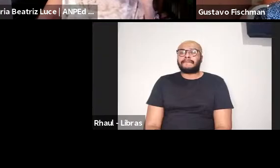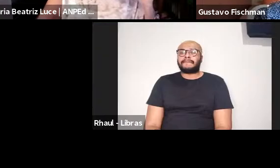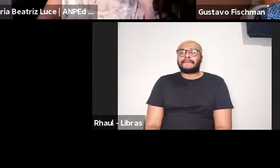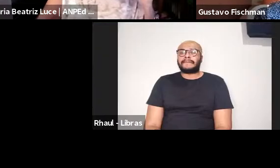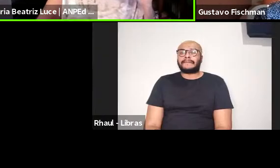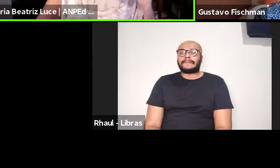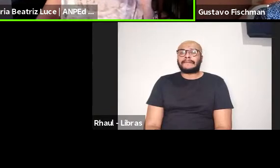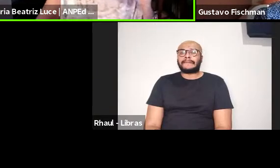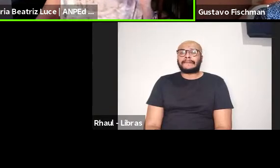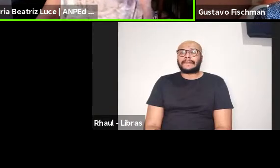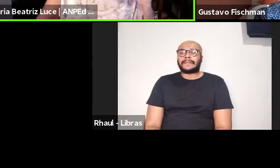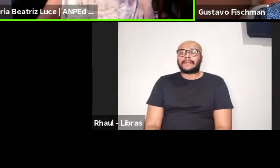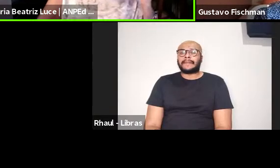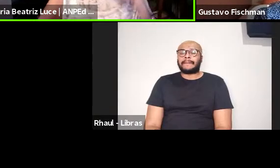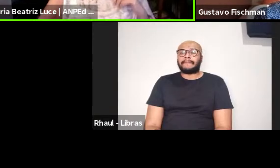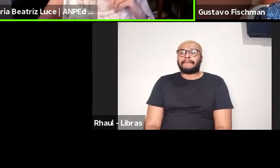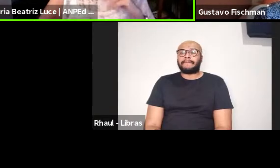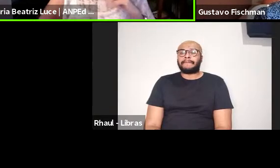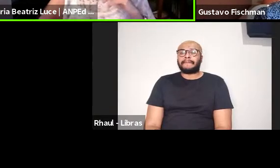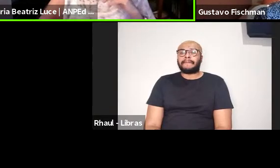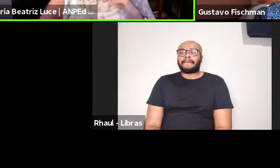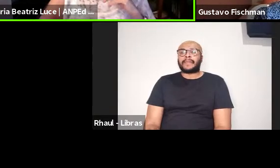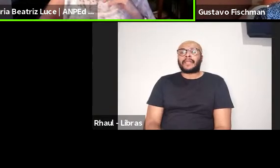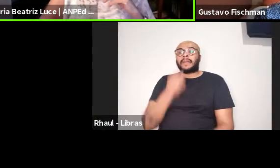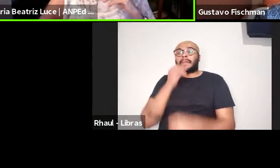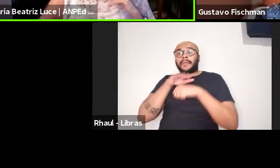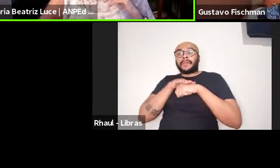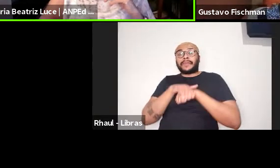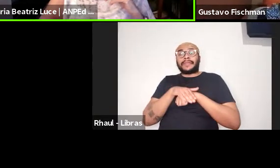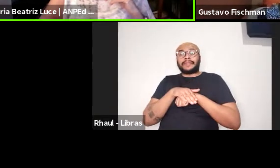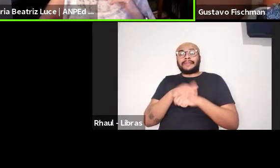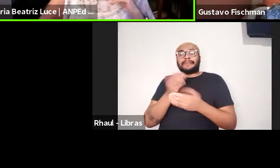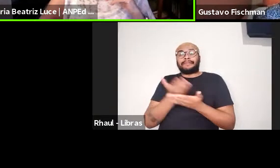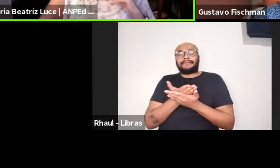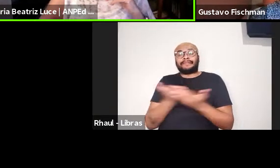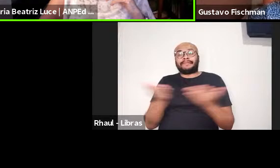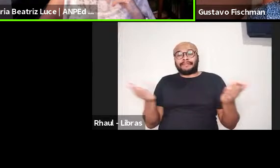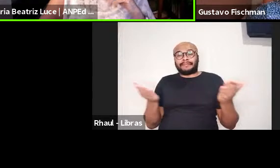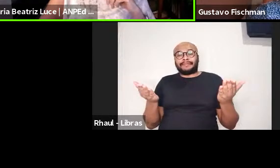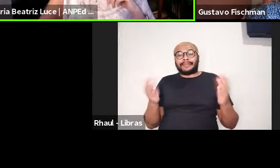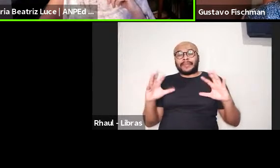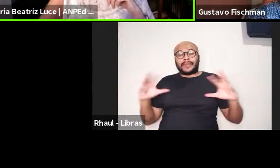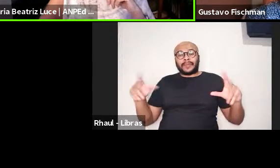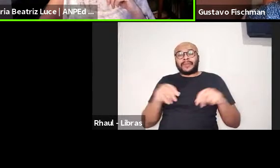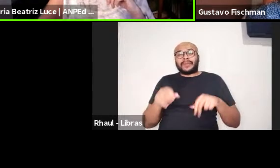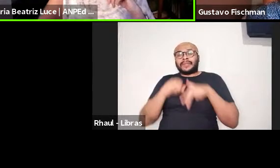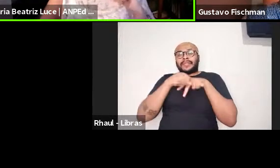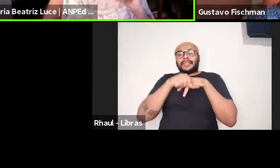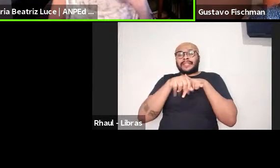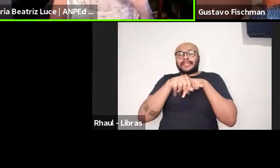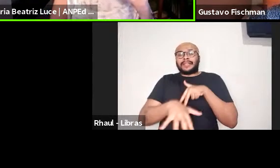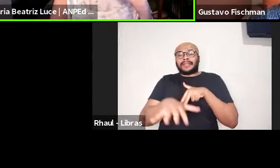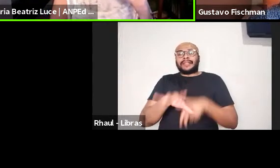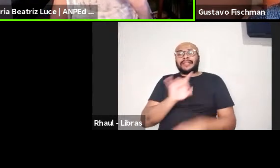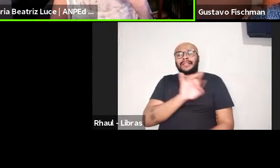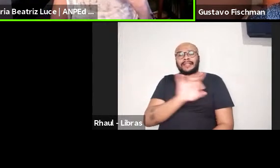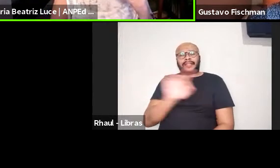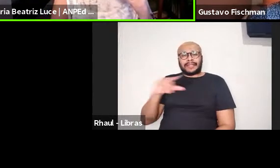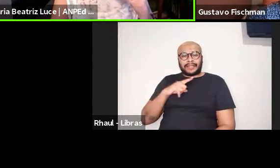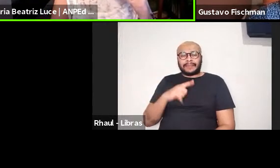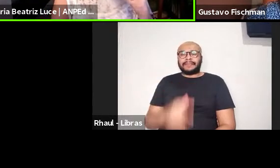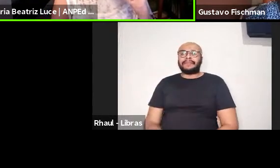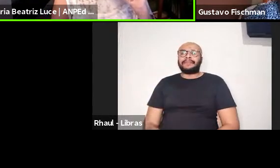Bem, boa noite a todos, a todas e a todos. É com